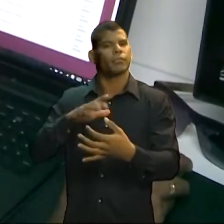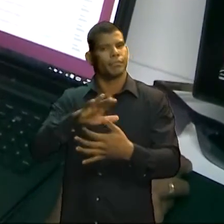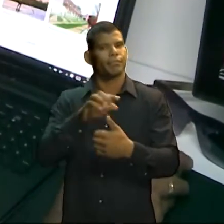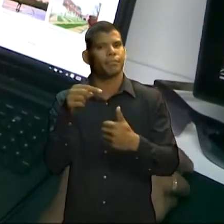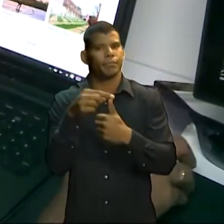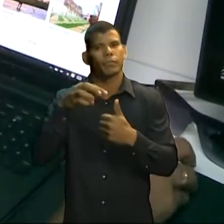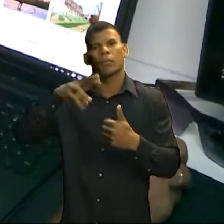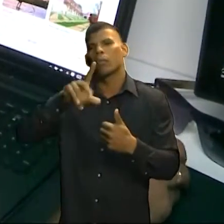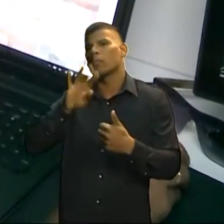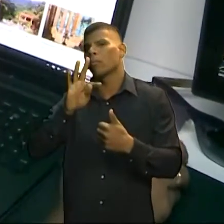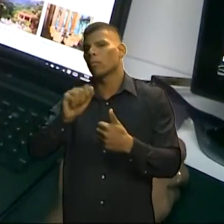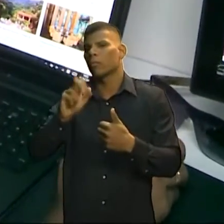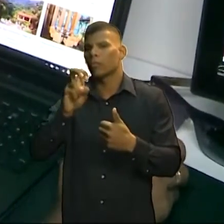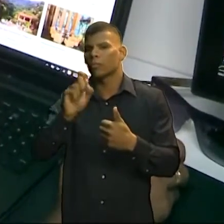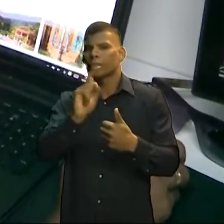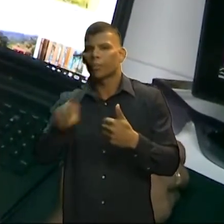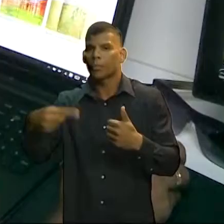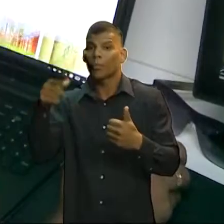incluem multa de